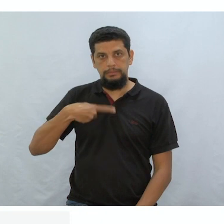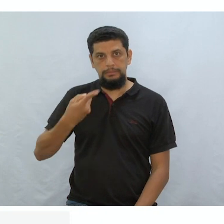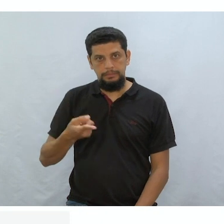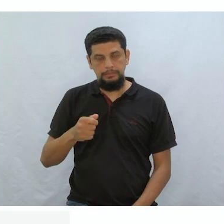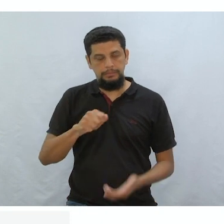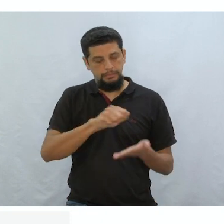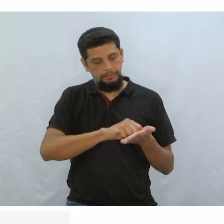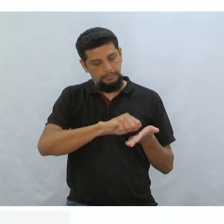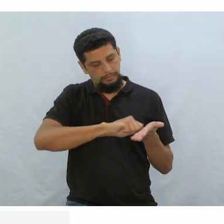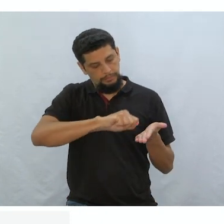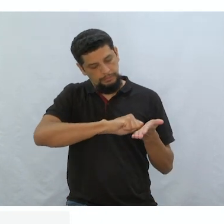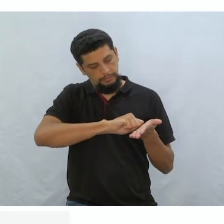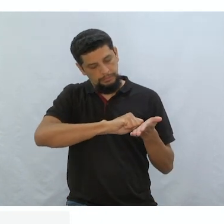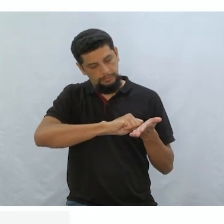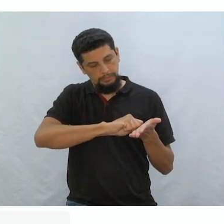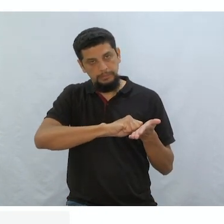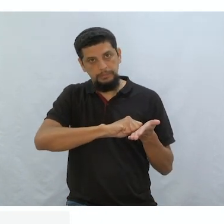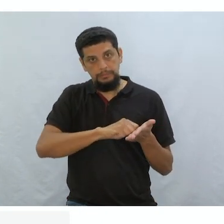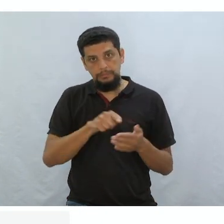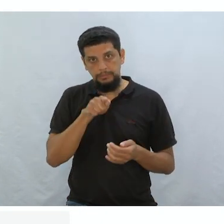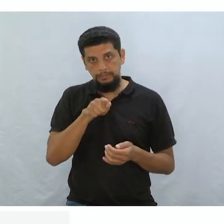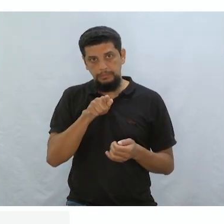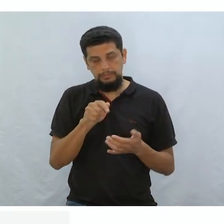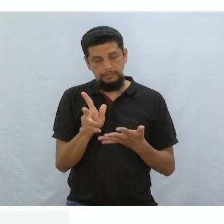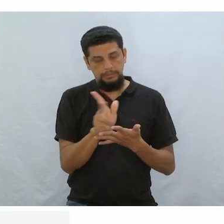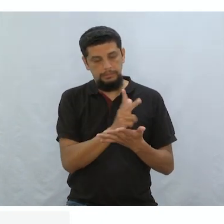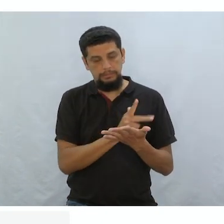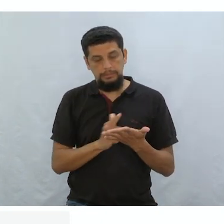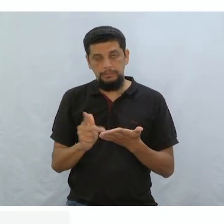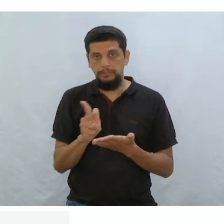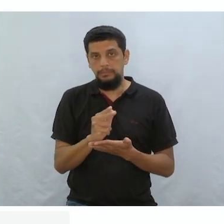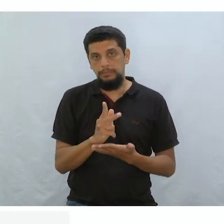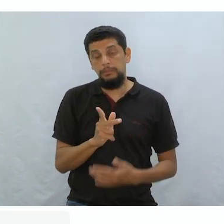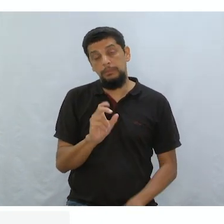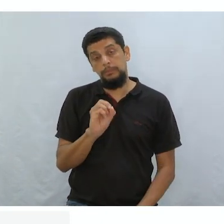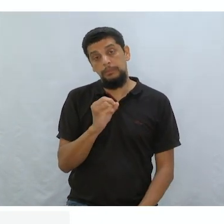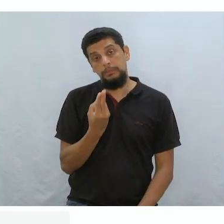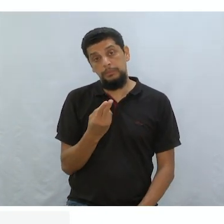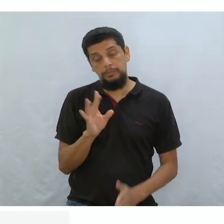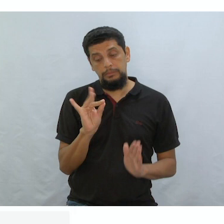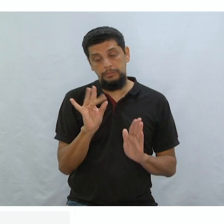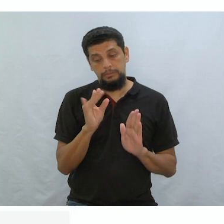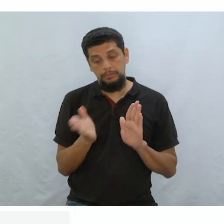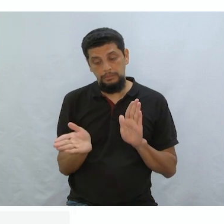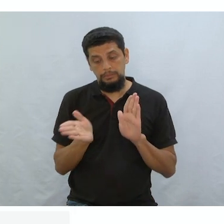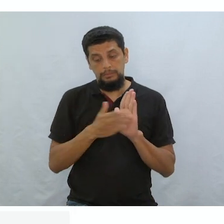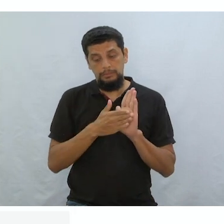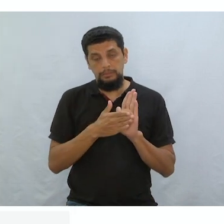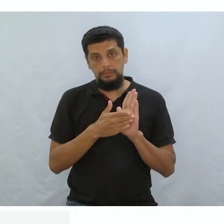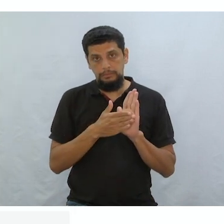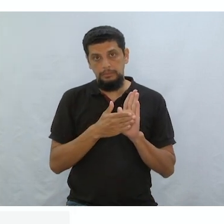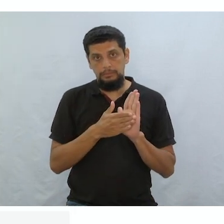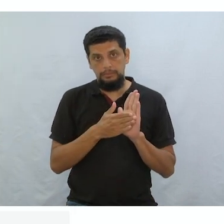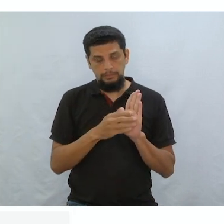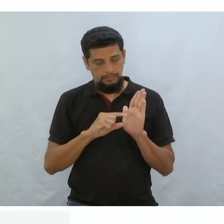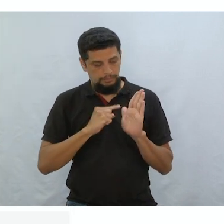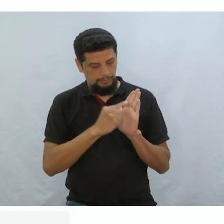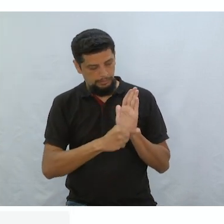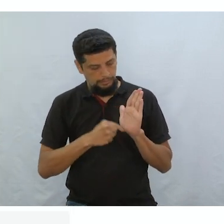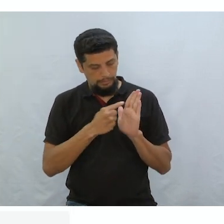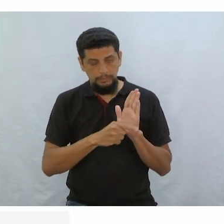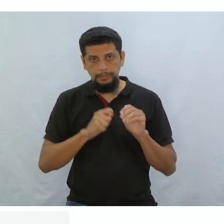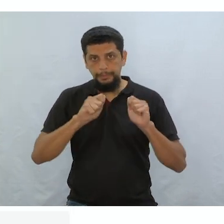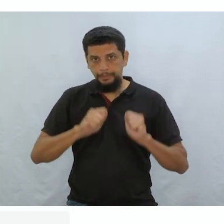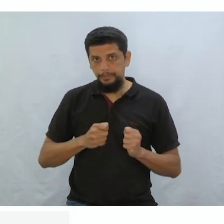E depois vamos escrever: desenhe ou cole um rótulo de um recipiente